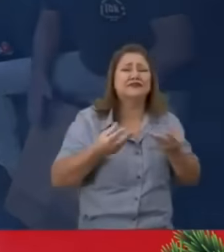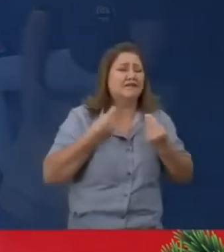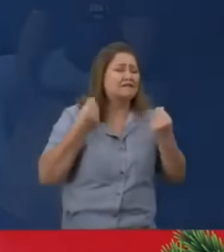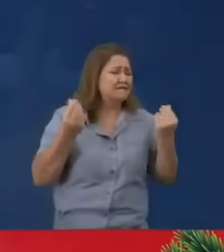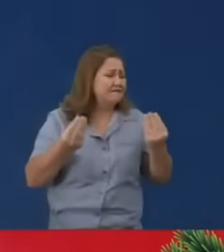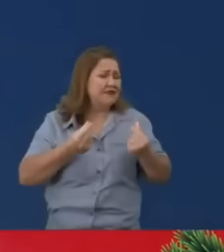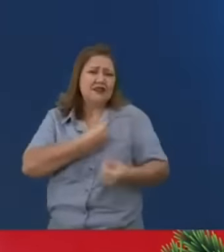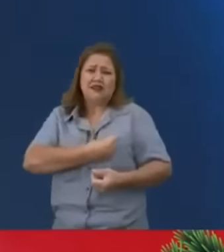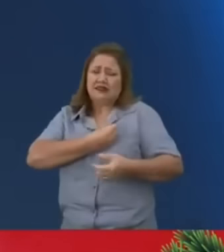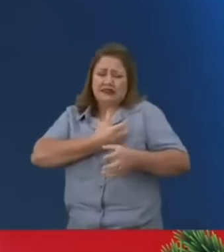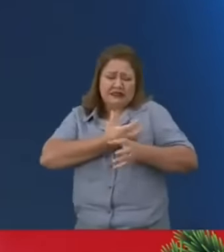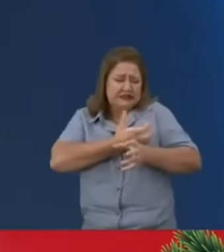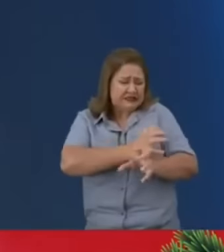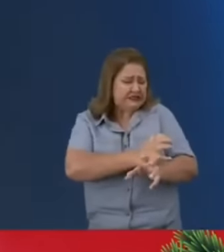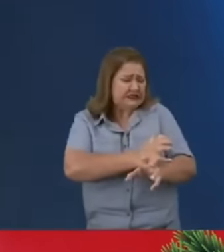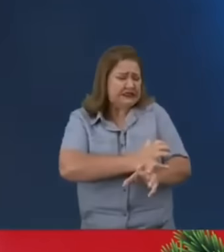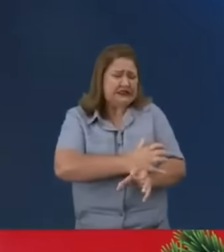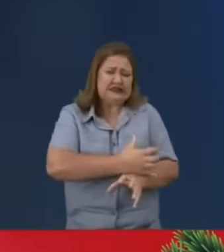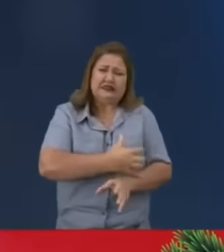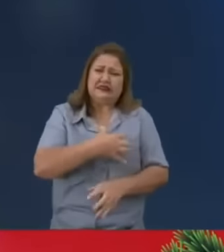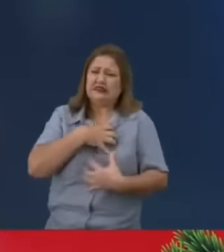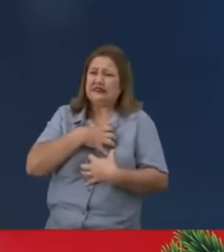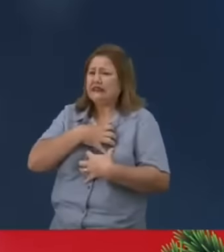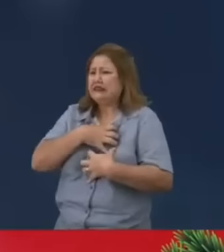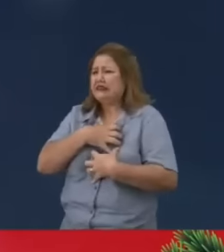Vida vazia